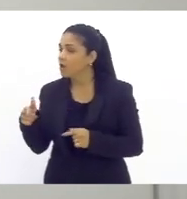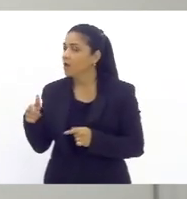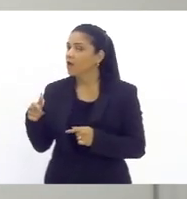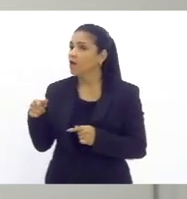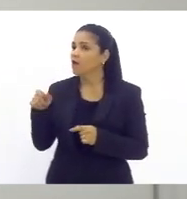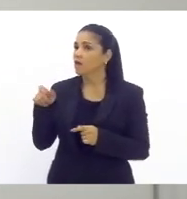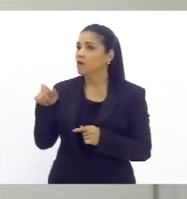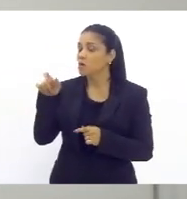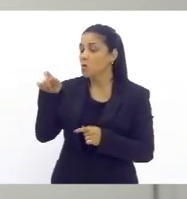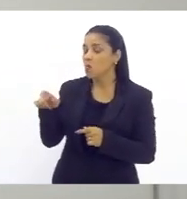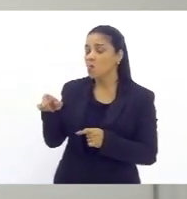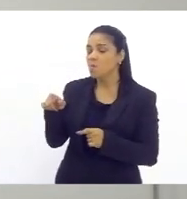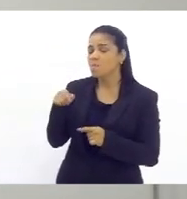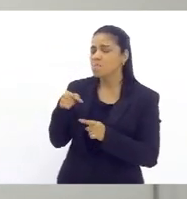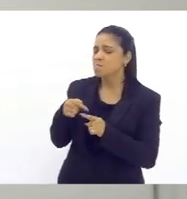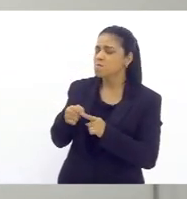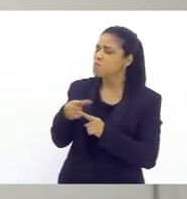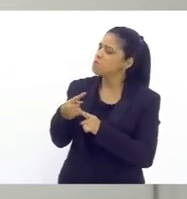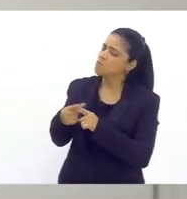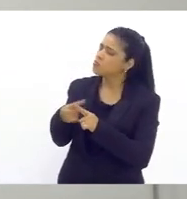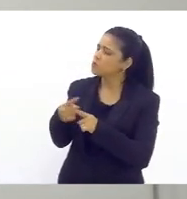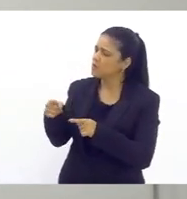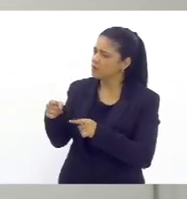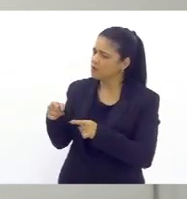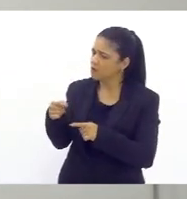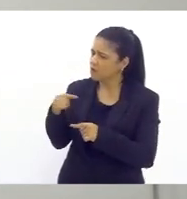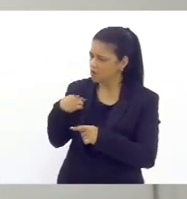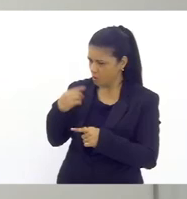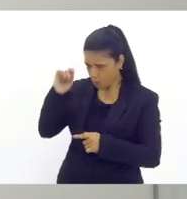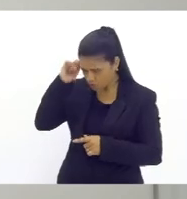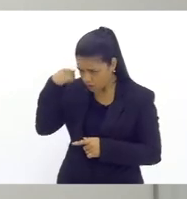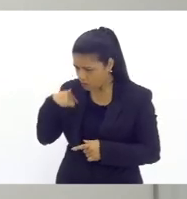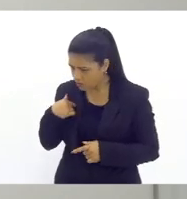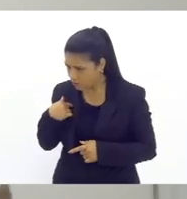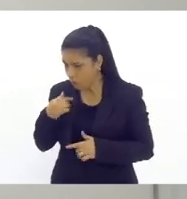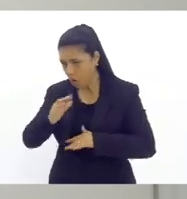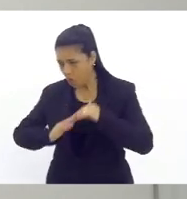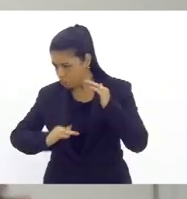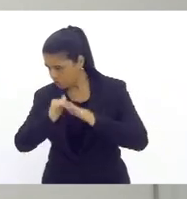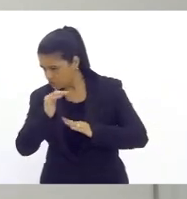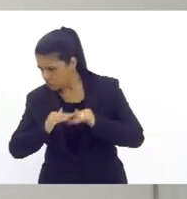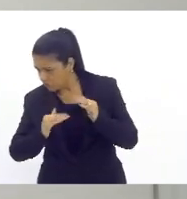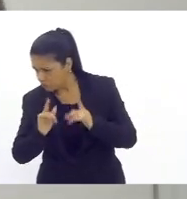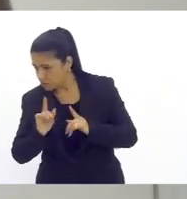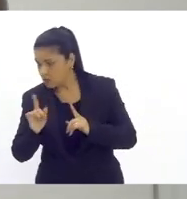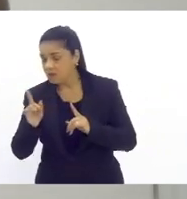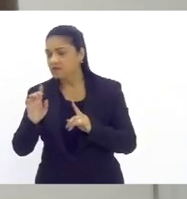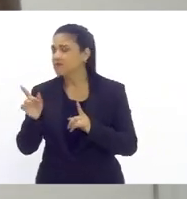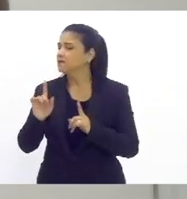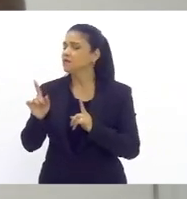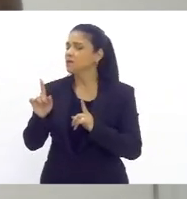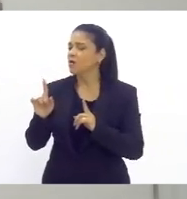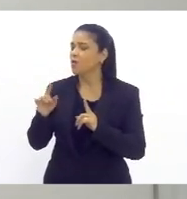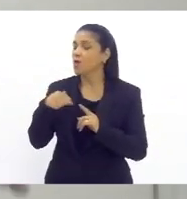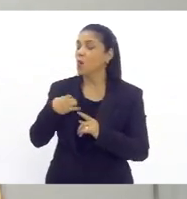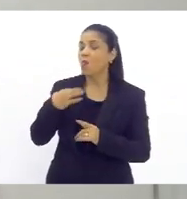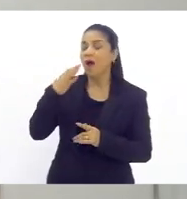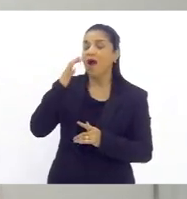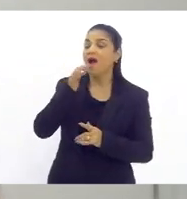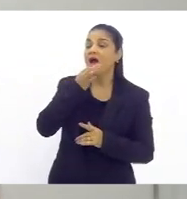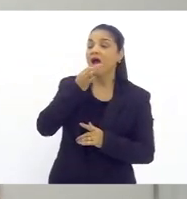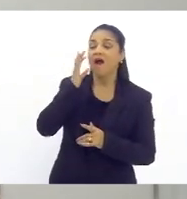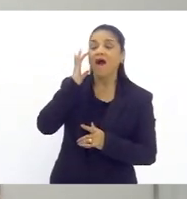ia conseguir passar aí eu perguntei mas por que é por causa da cor é por causa da profissão é por causa ela não não não isso não é só eu achei que